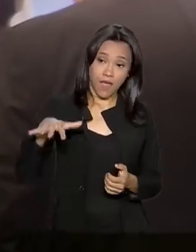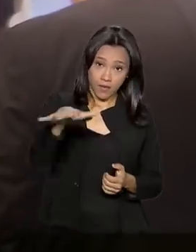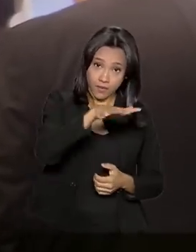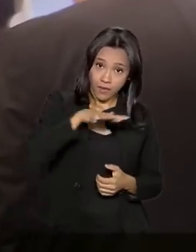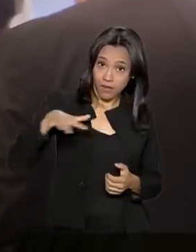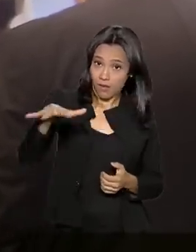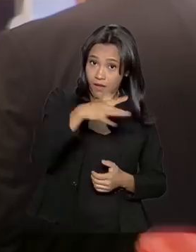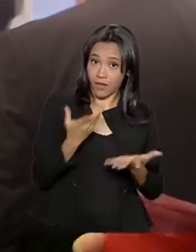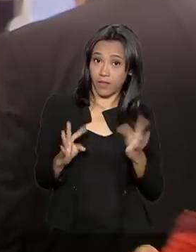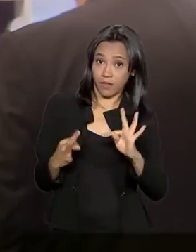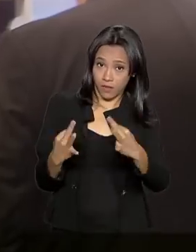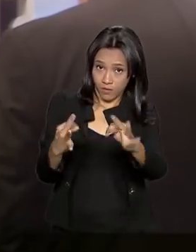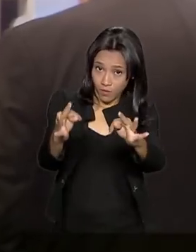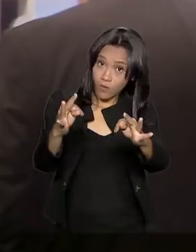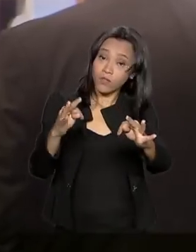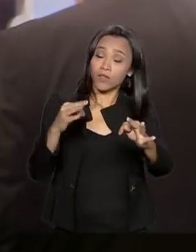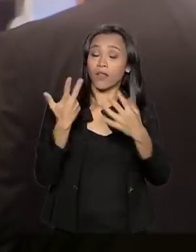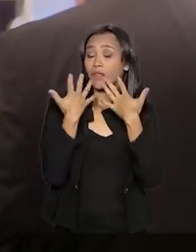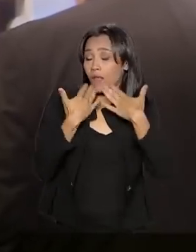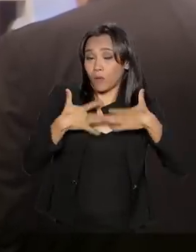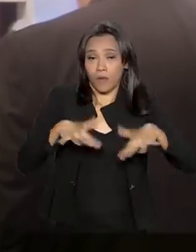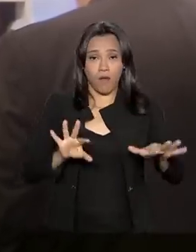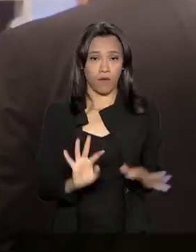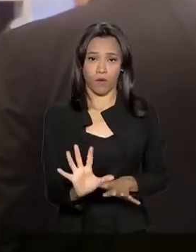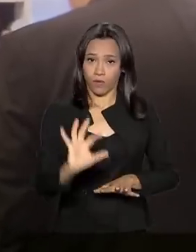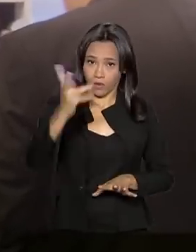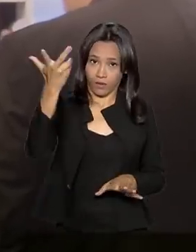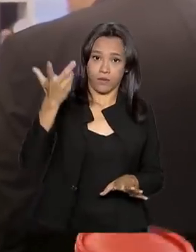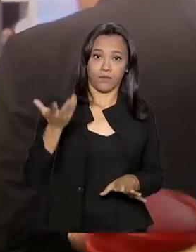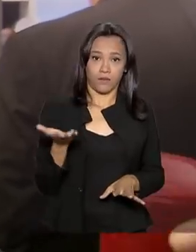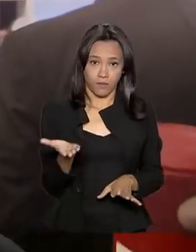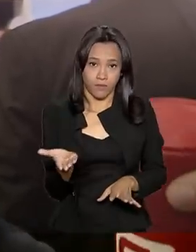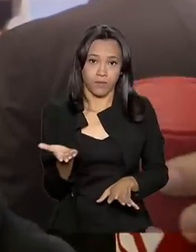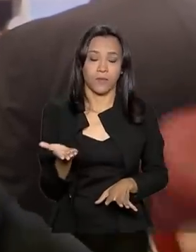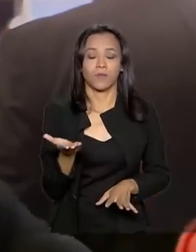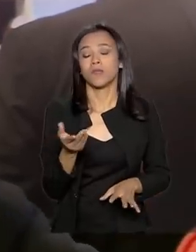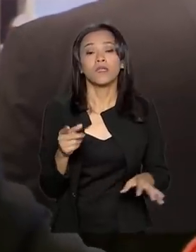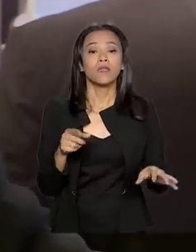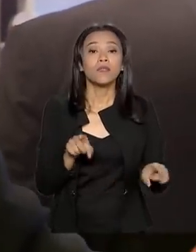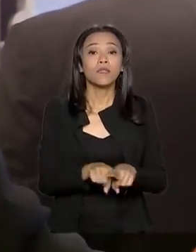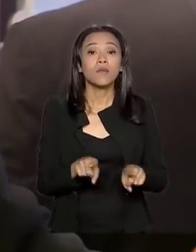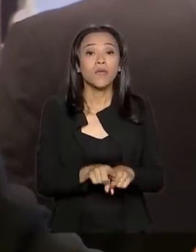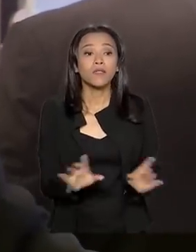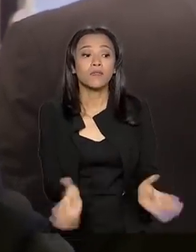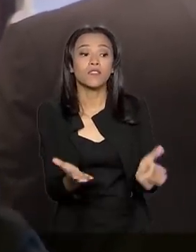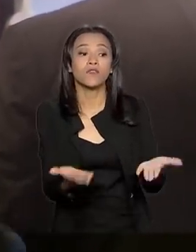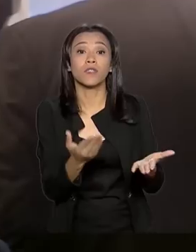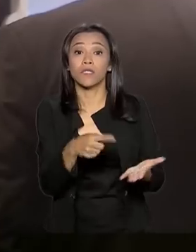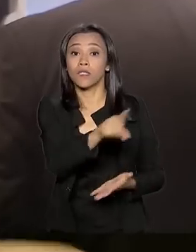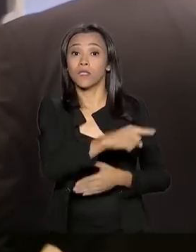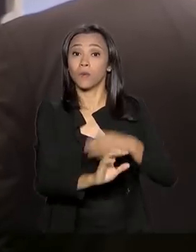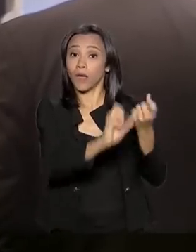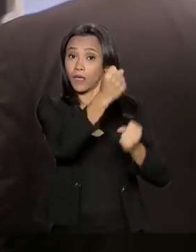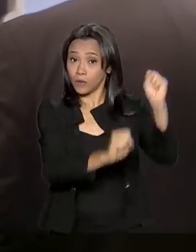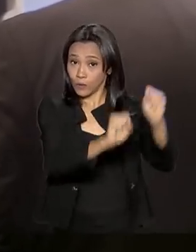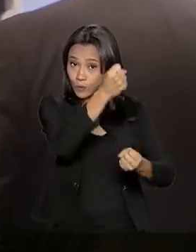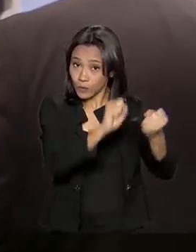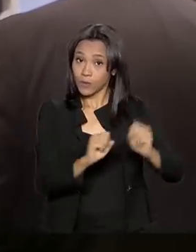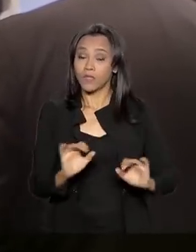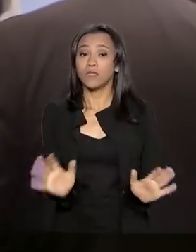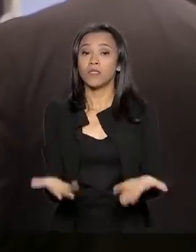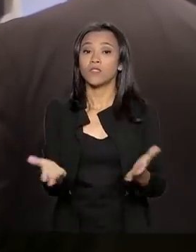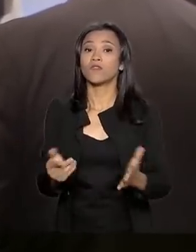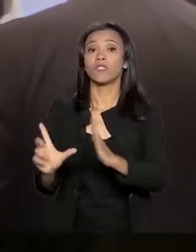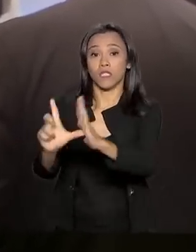tipo de avanço. É a evolução natural e incentivando a indústria 4.0, o varejo mais